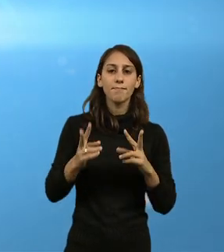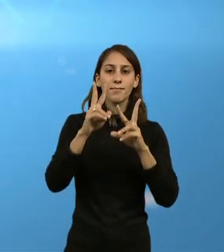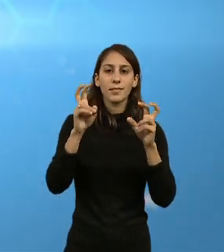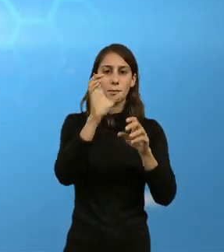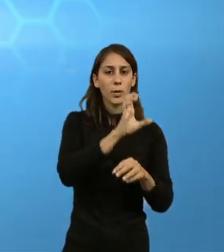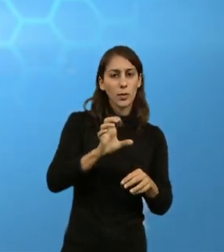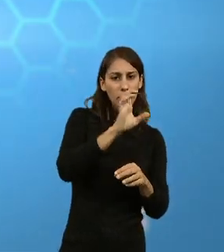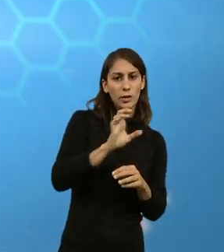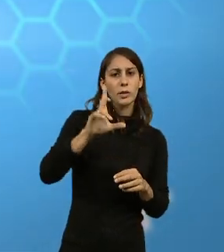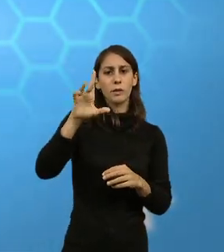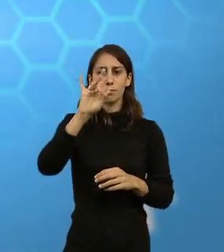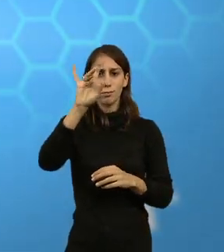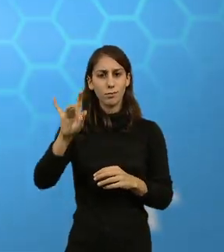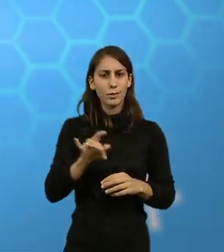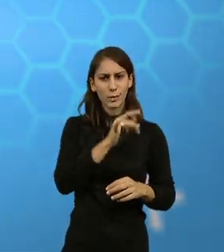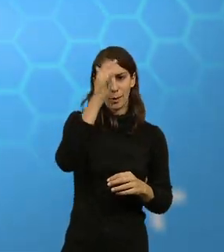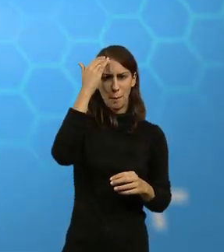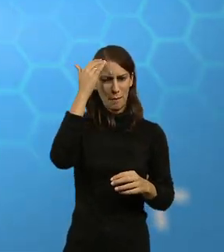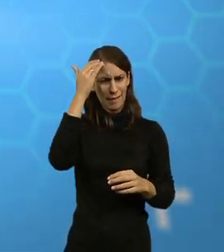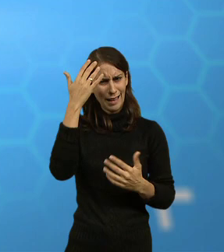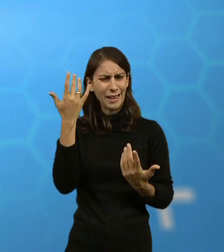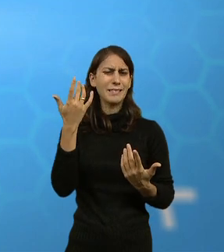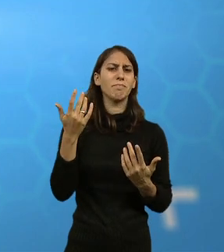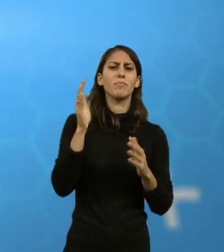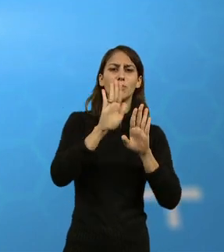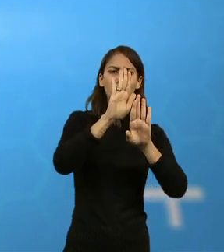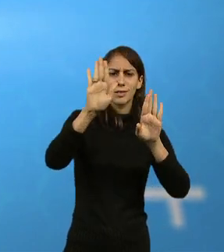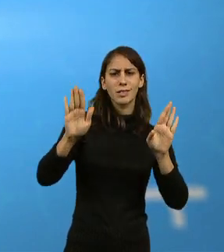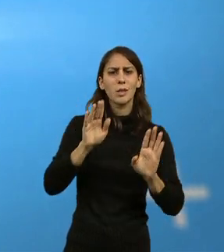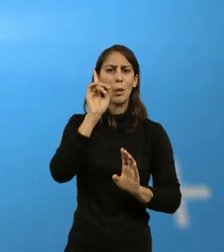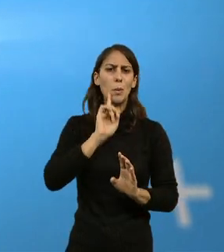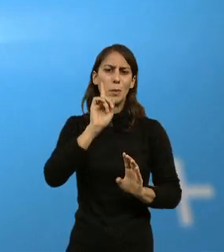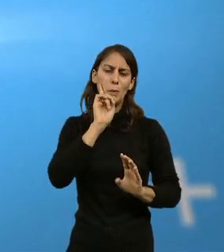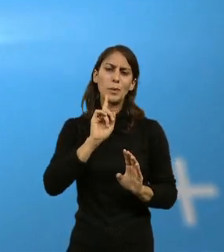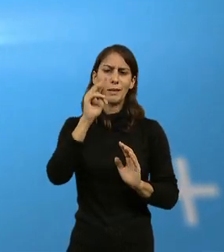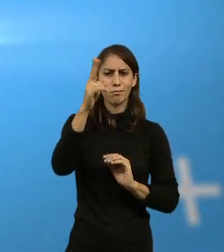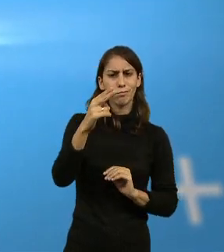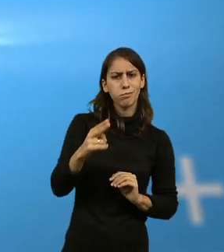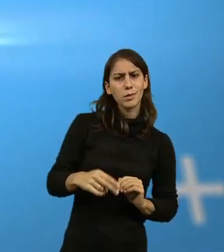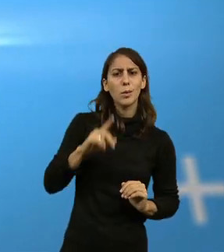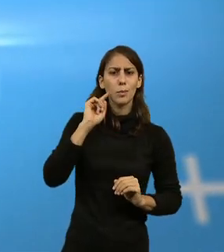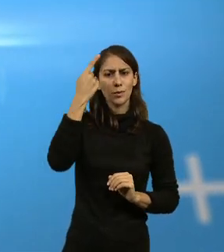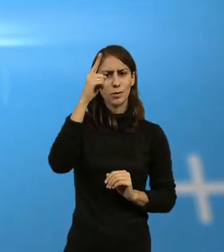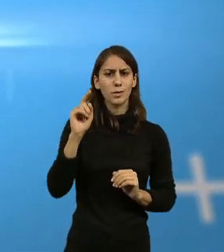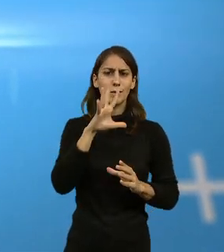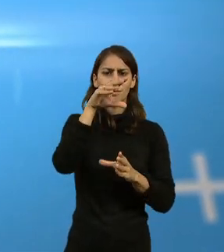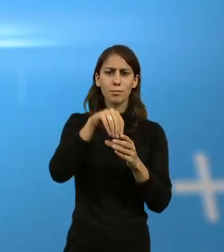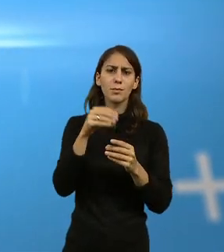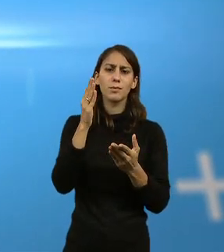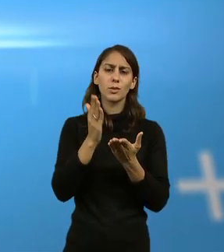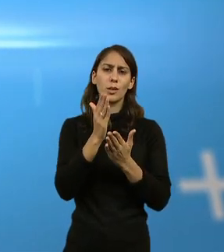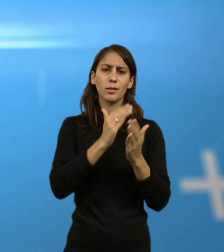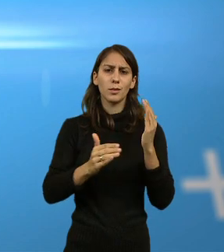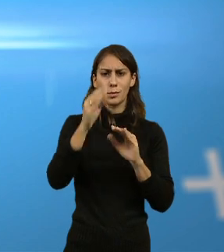Continentes e Regiões Mentais é o nome da exposição de pintura de Susana Gonçalves, docente na Escola Superior de Educação de